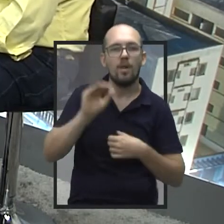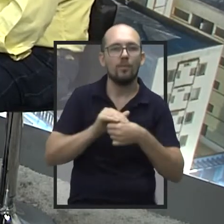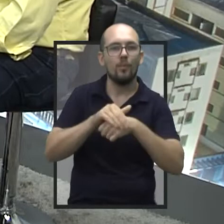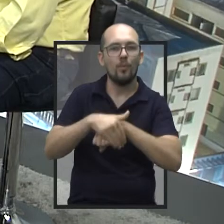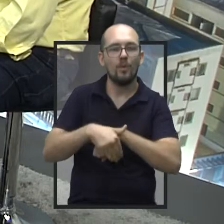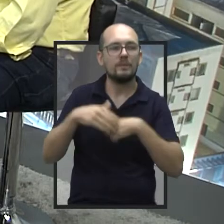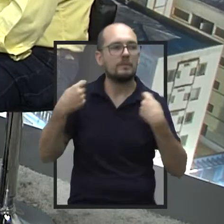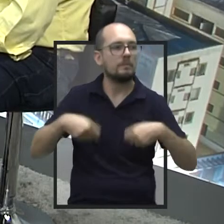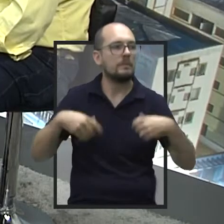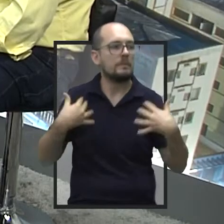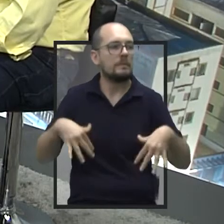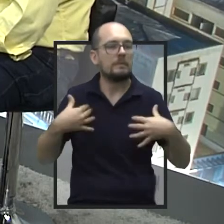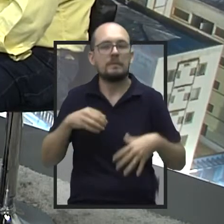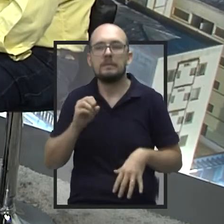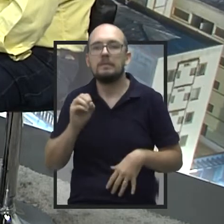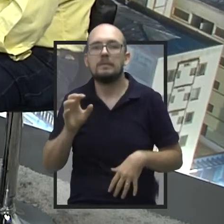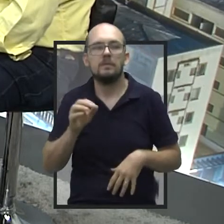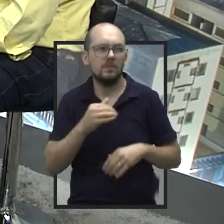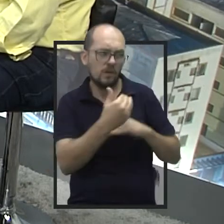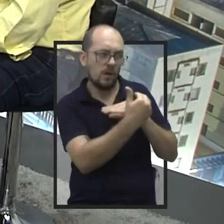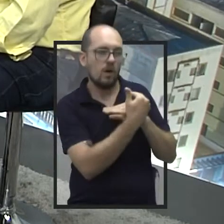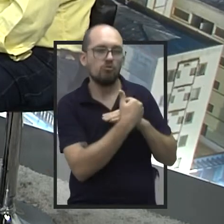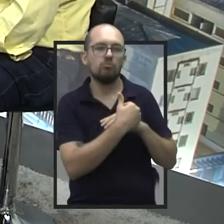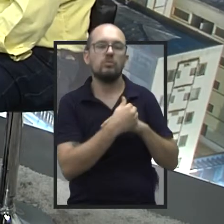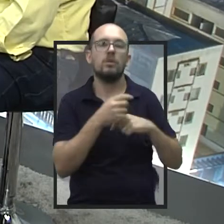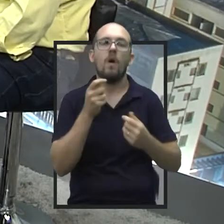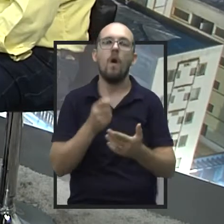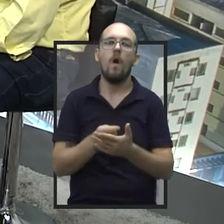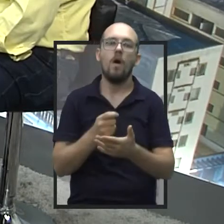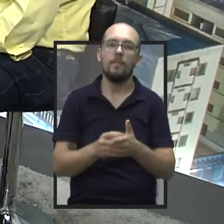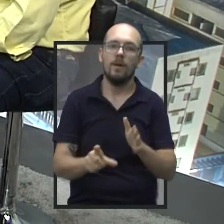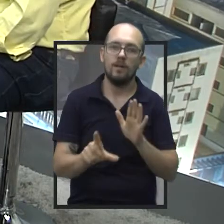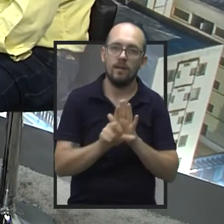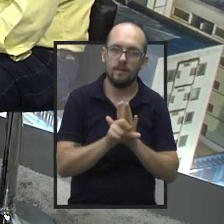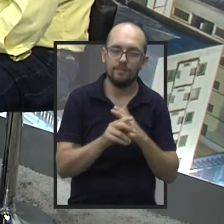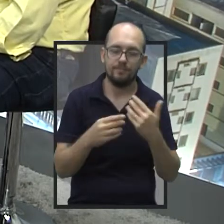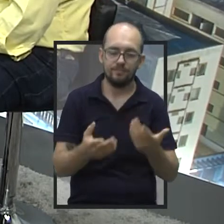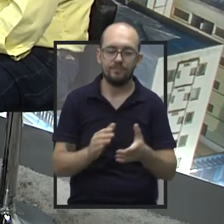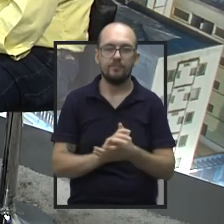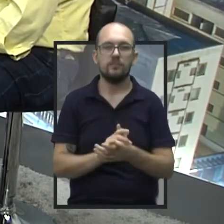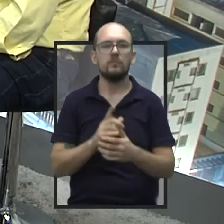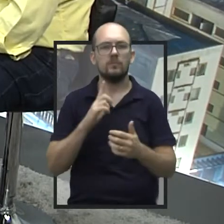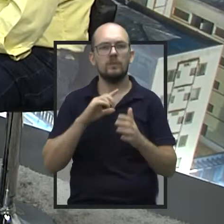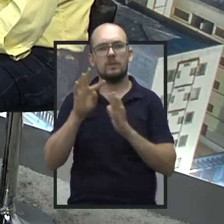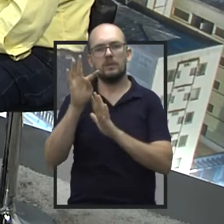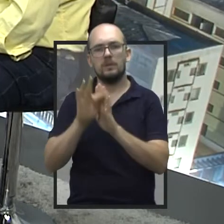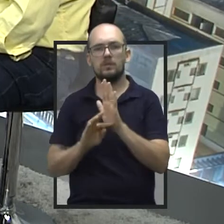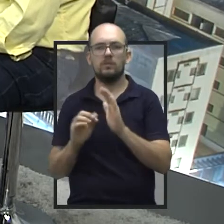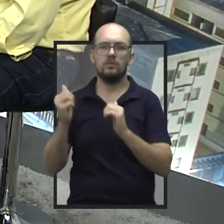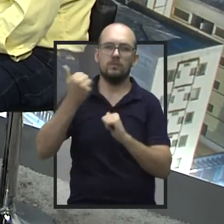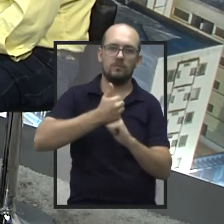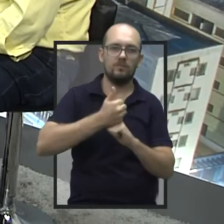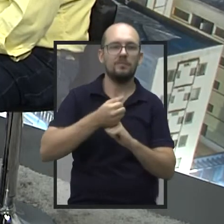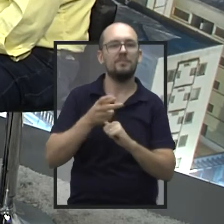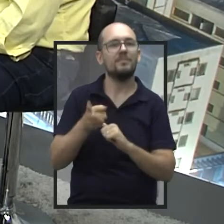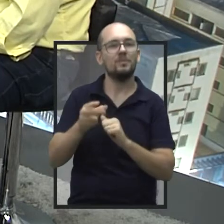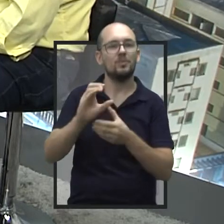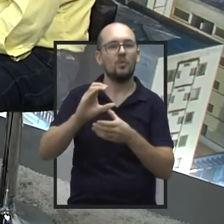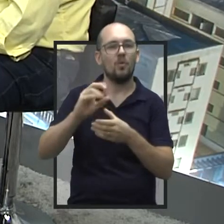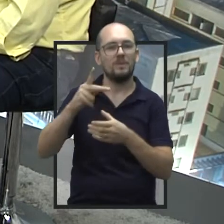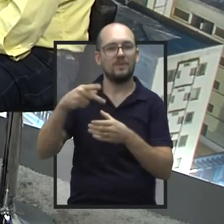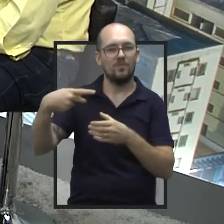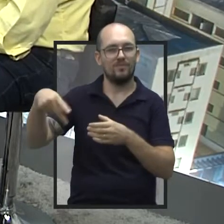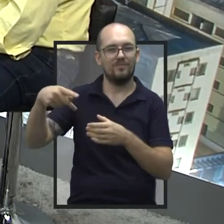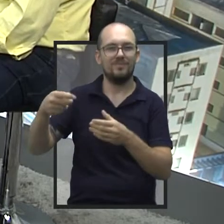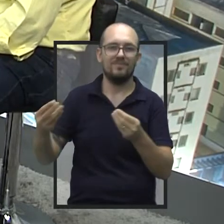bar, de uma casa noturna. Esse projeto, inclusive, teve um substitutivo da própria comissão em que o senhor faz parte e foi importante